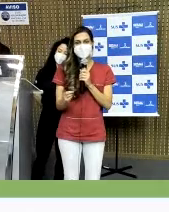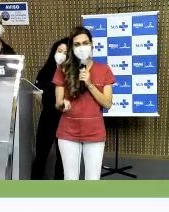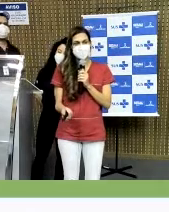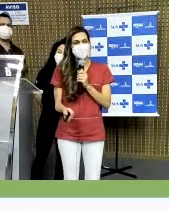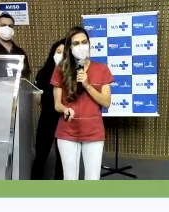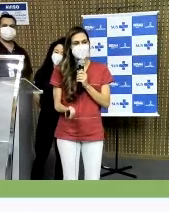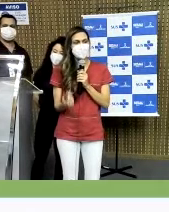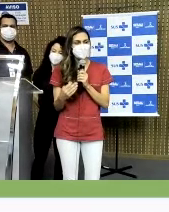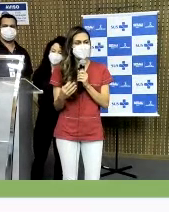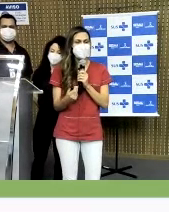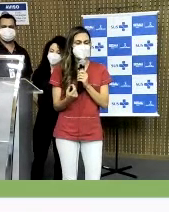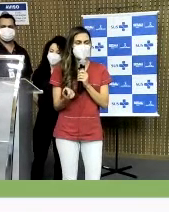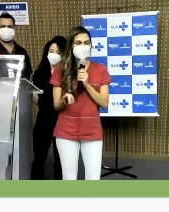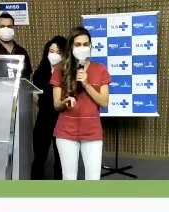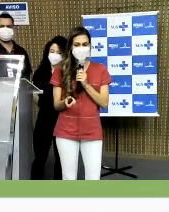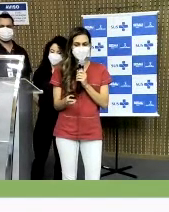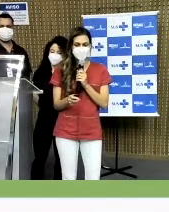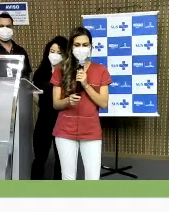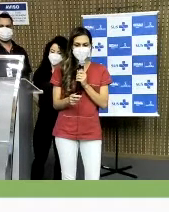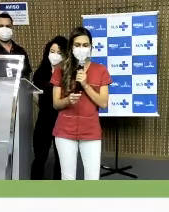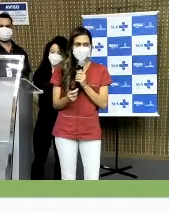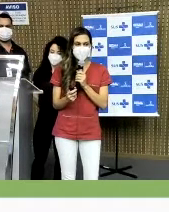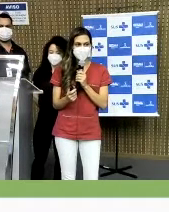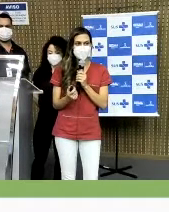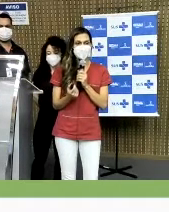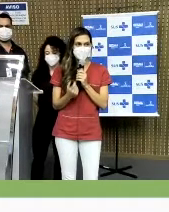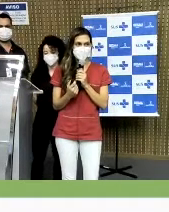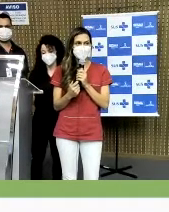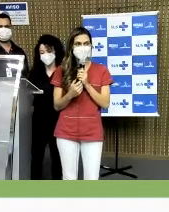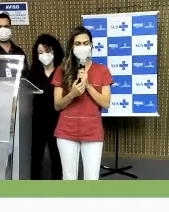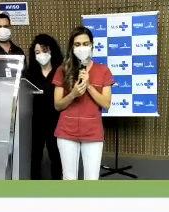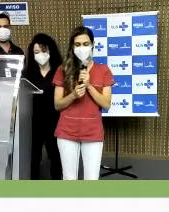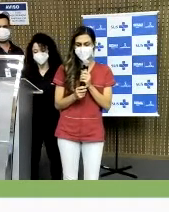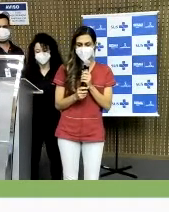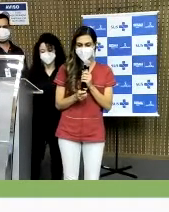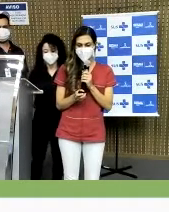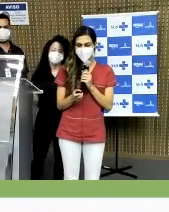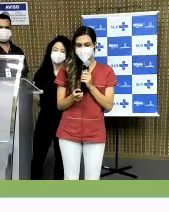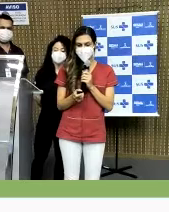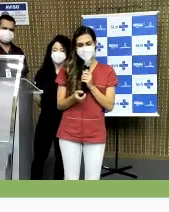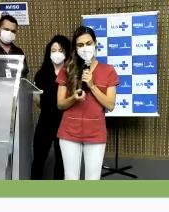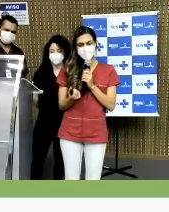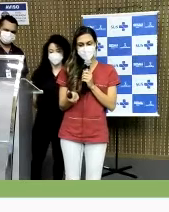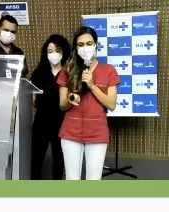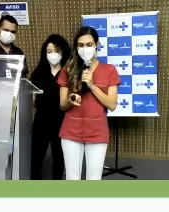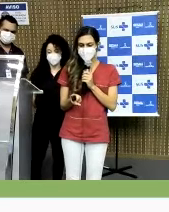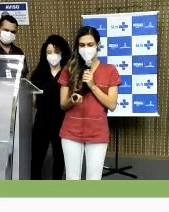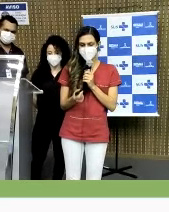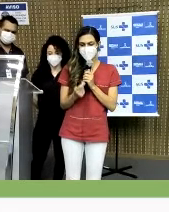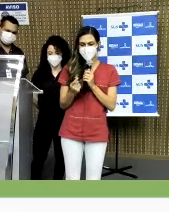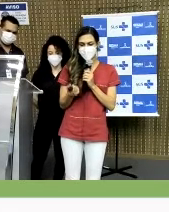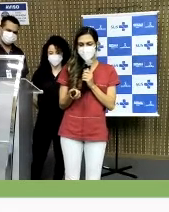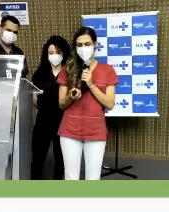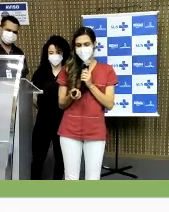os outros 10 são enfermeiros, divididos entre a Unigran e a Universidade Federal. São 8 da Unigran e 2 da Universidade Federal. De cursos